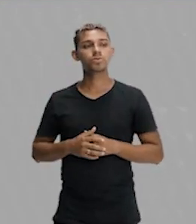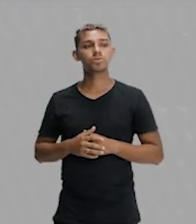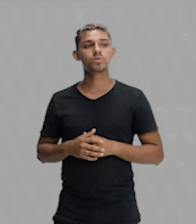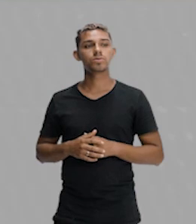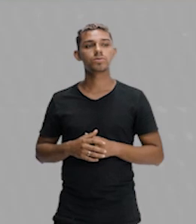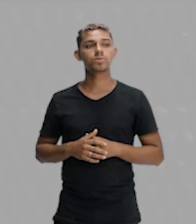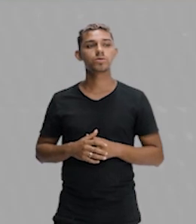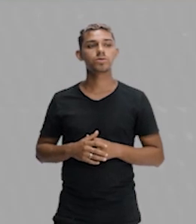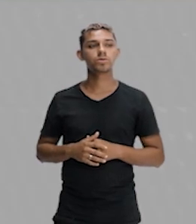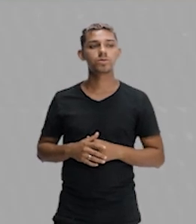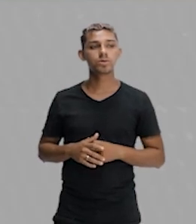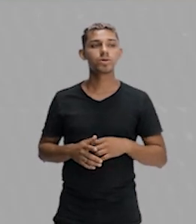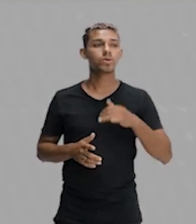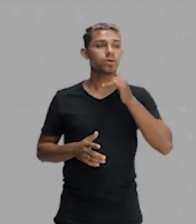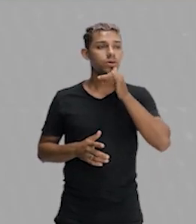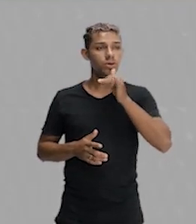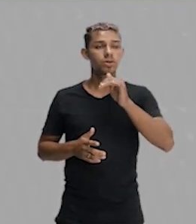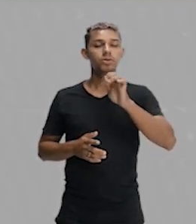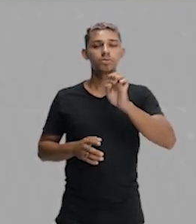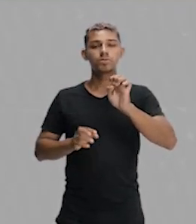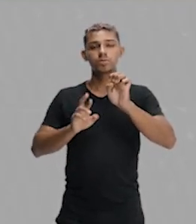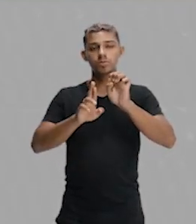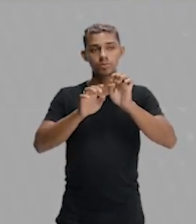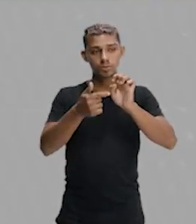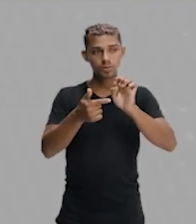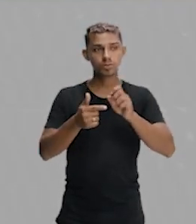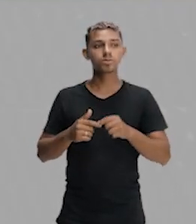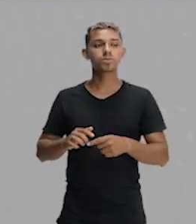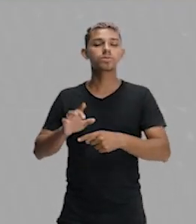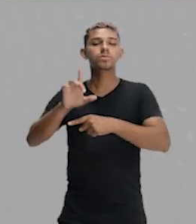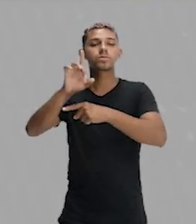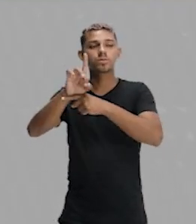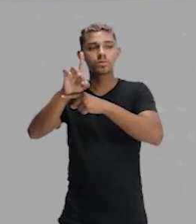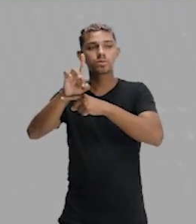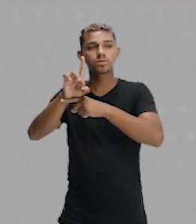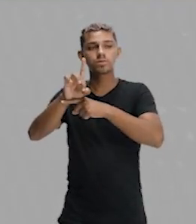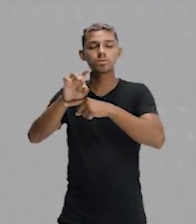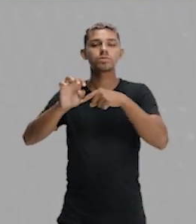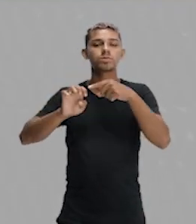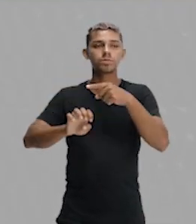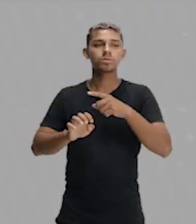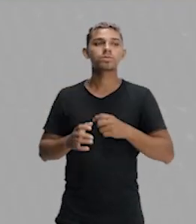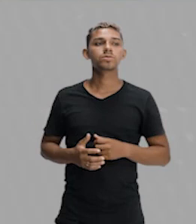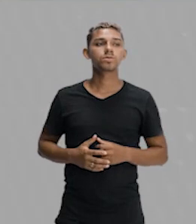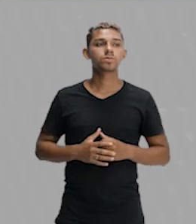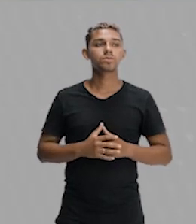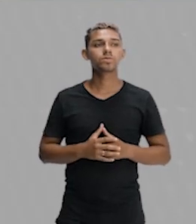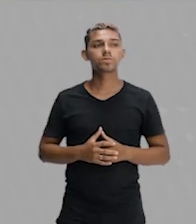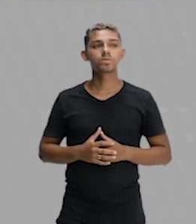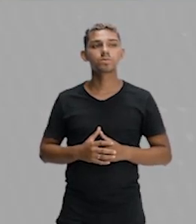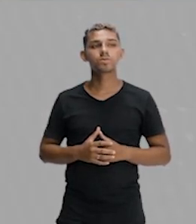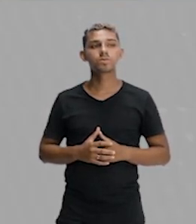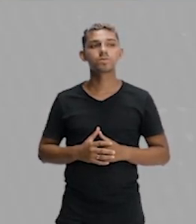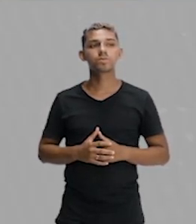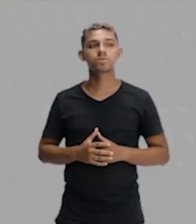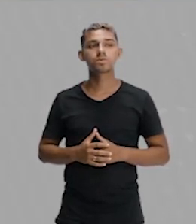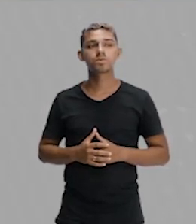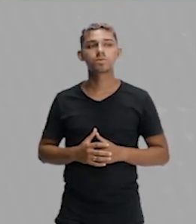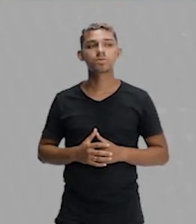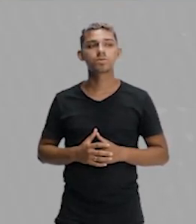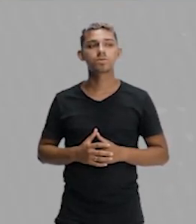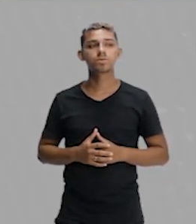permissividade absoluta no vácuo. Ok? Então,